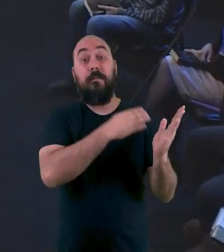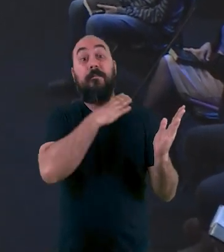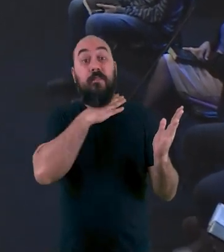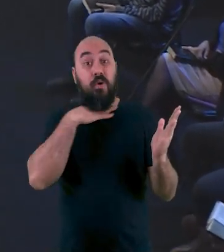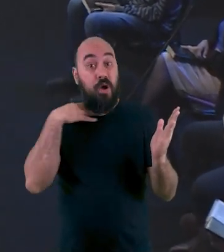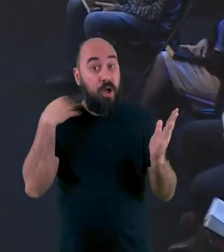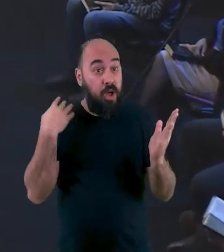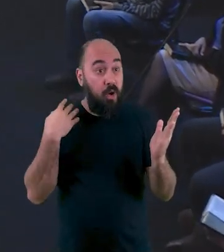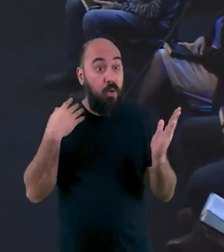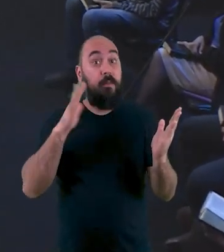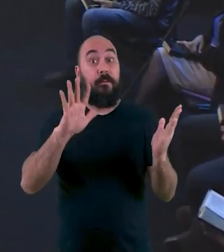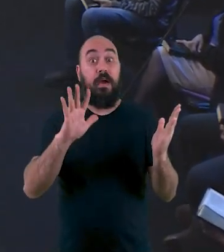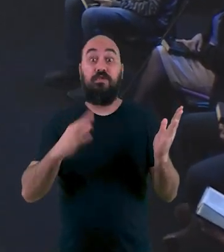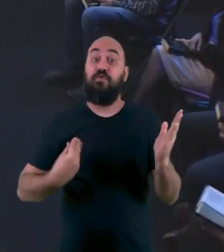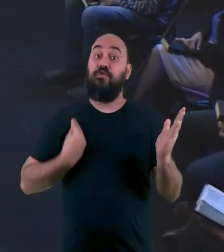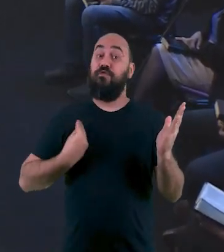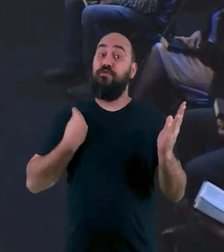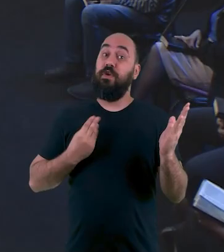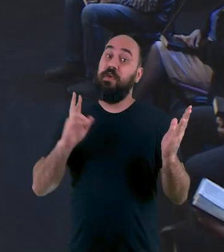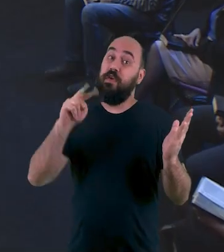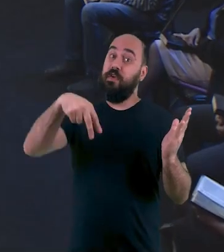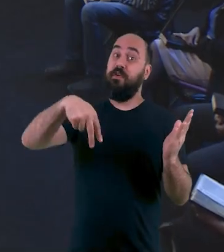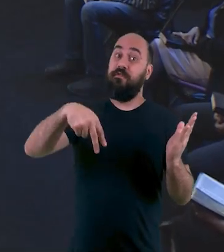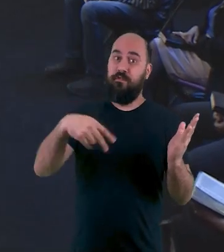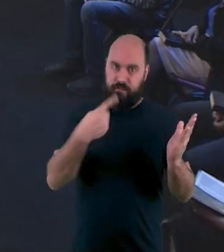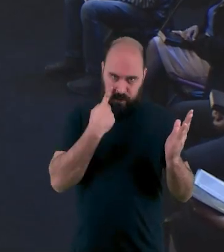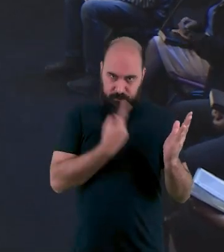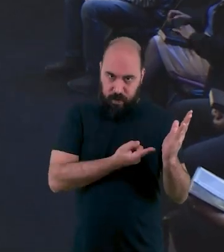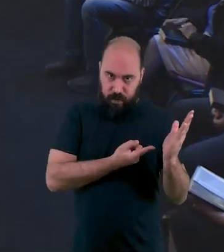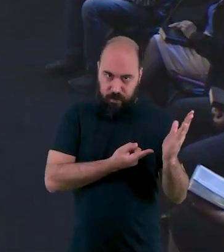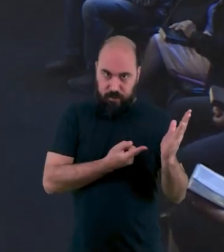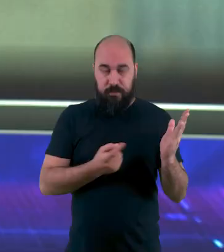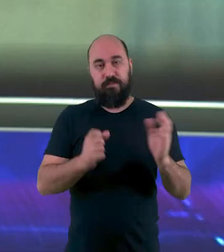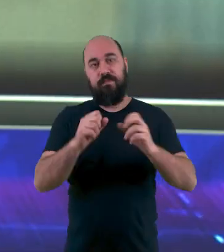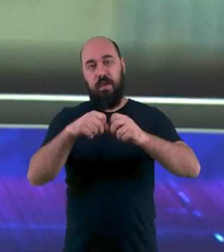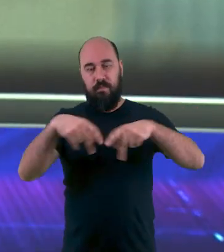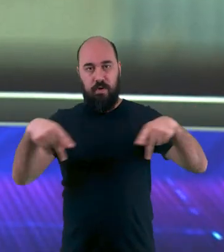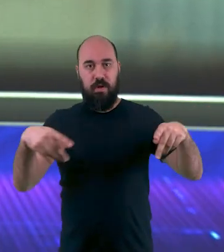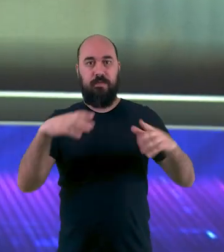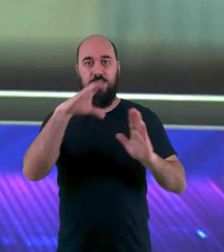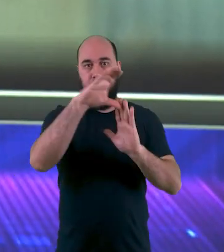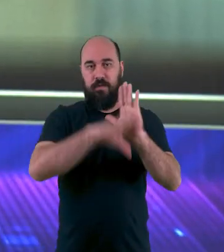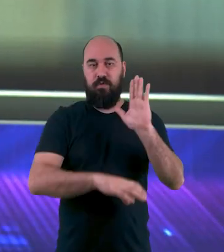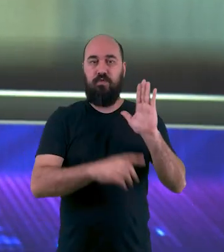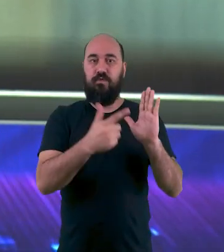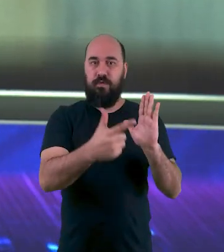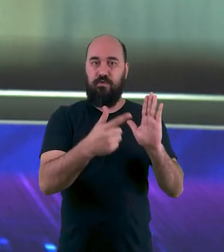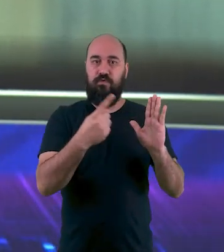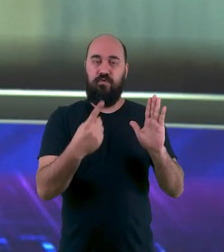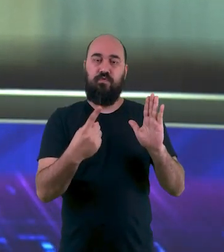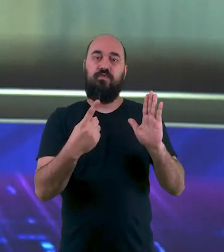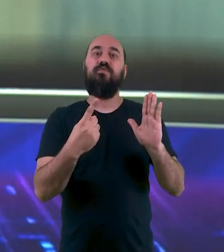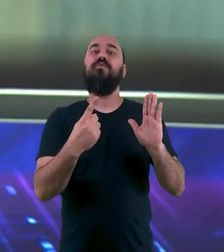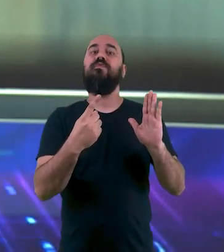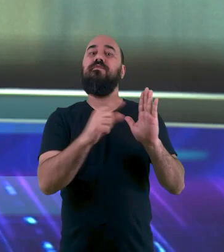que morreu e que está vivo. Querem ver? Vamos a Apocalipse capítulo 1, versículo 18.